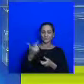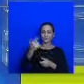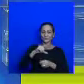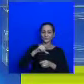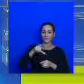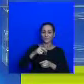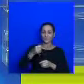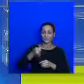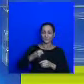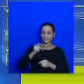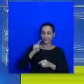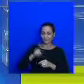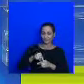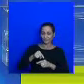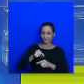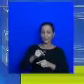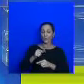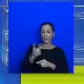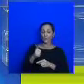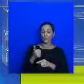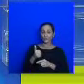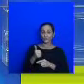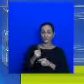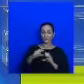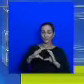Próximo número sorteado. 11.